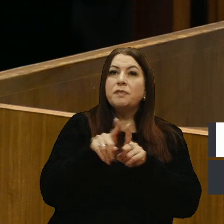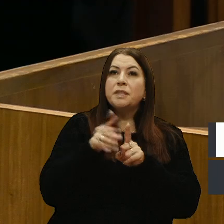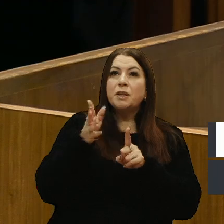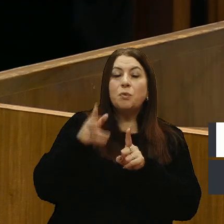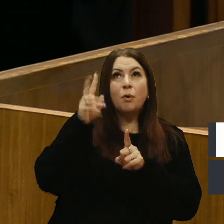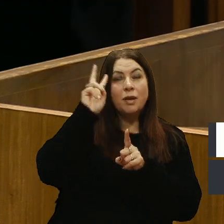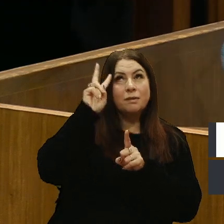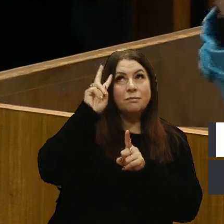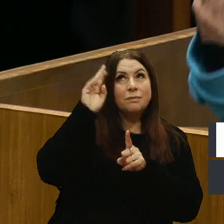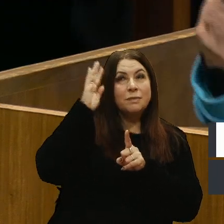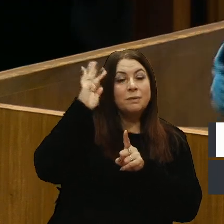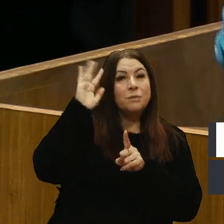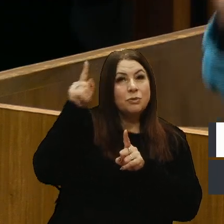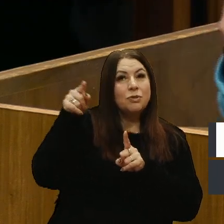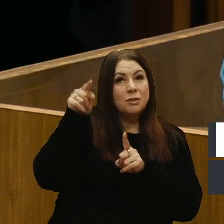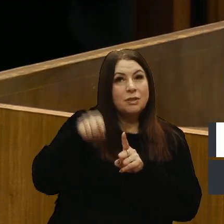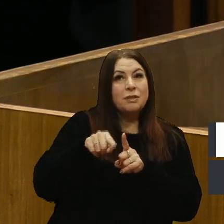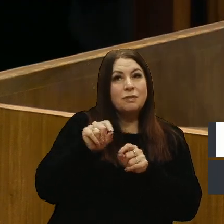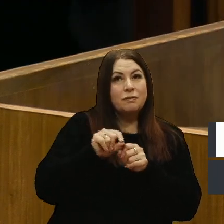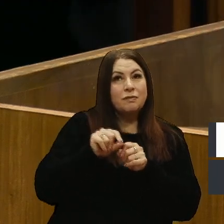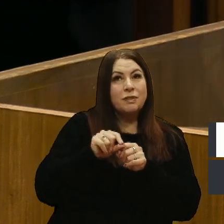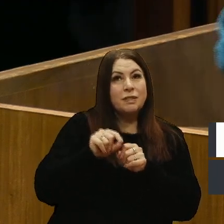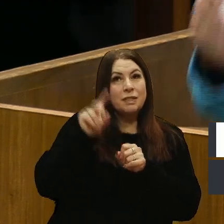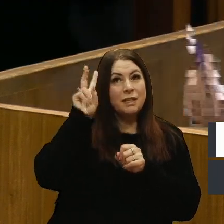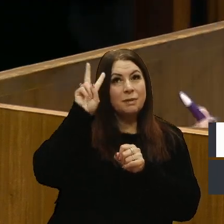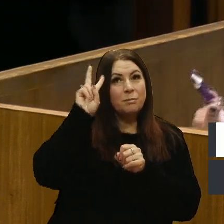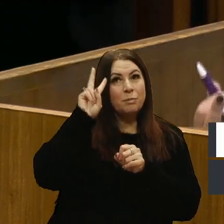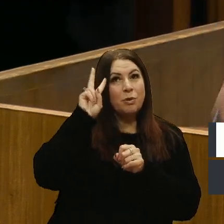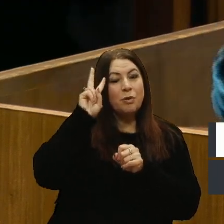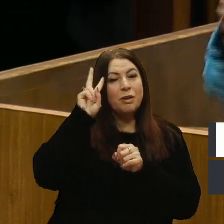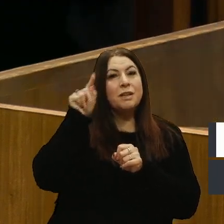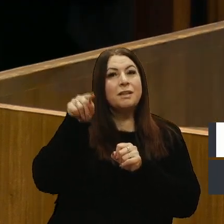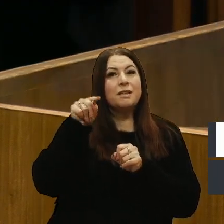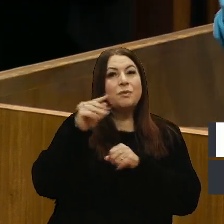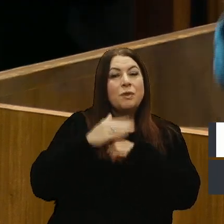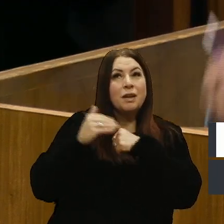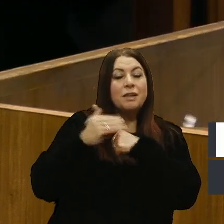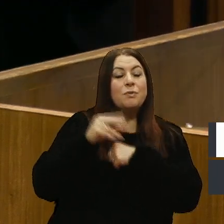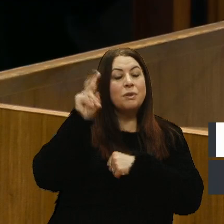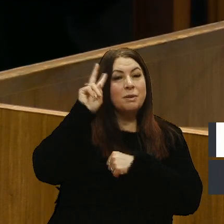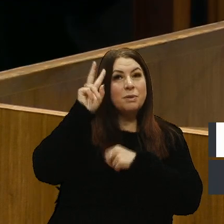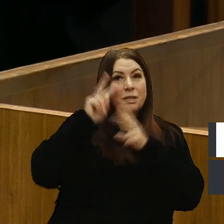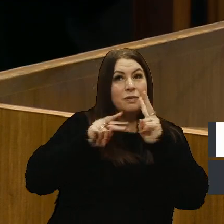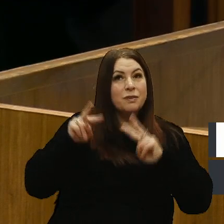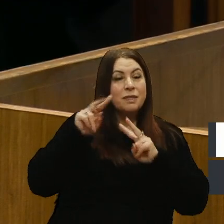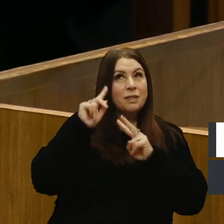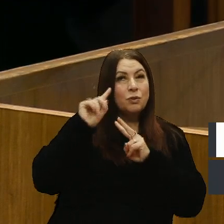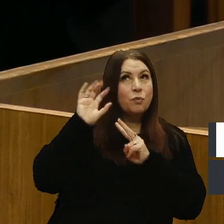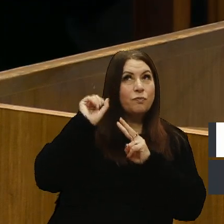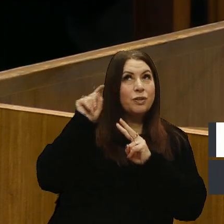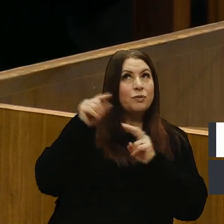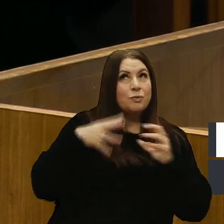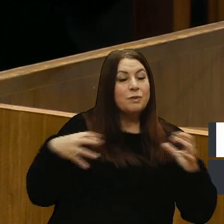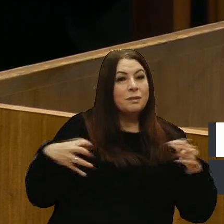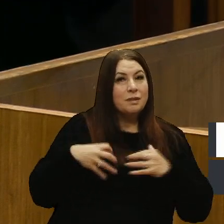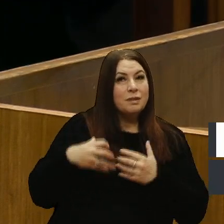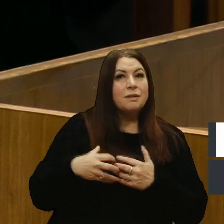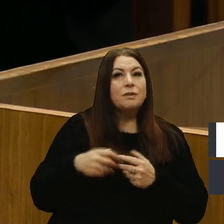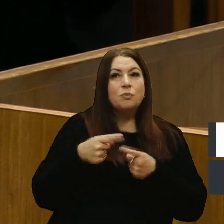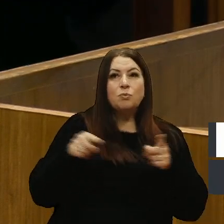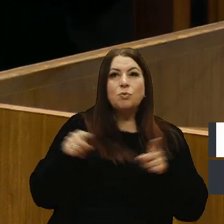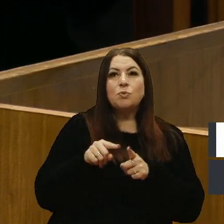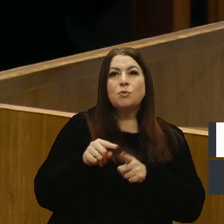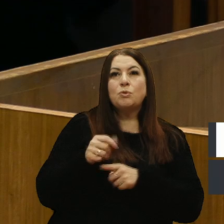agora referindo isso e fazendo a sua memória afetiva com a lembrança visual e auditiva. Músico